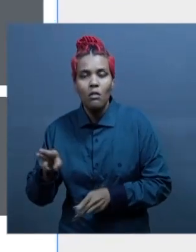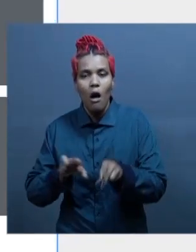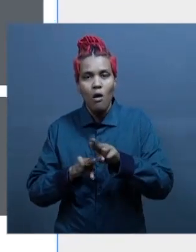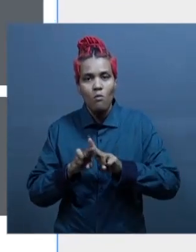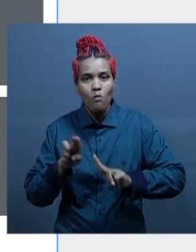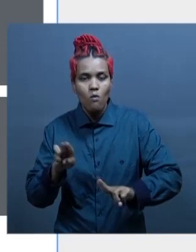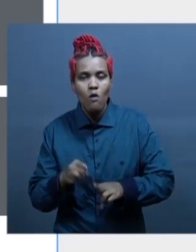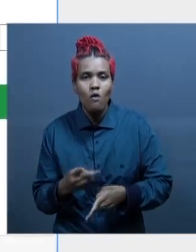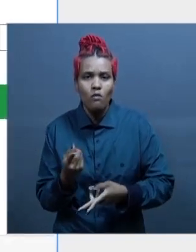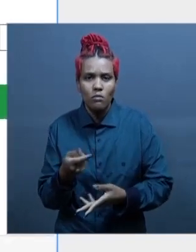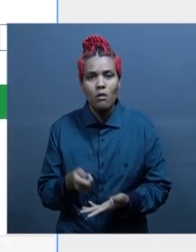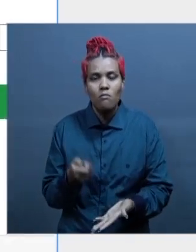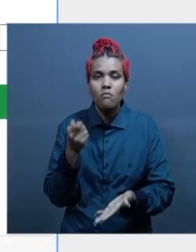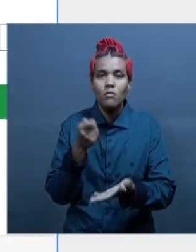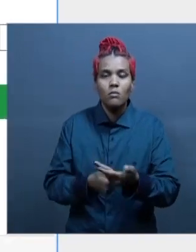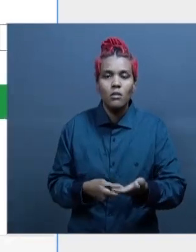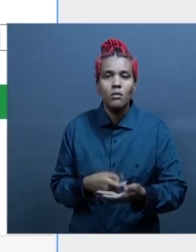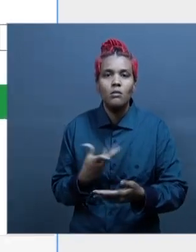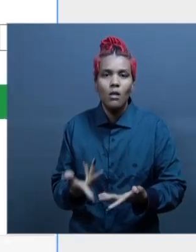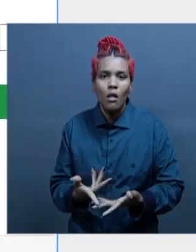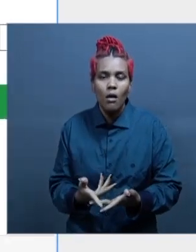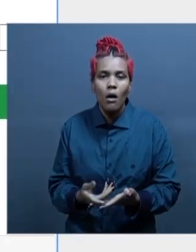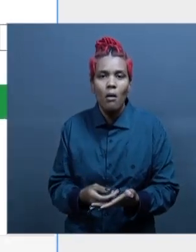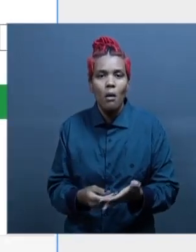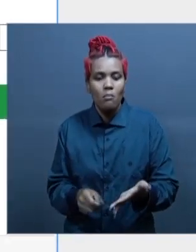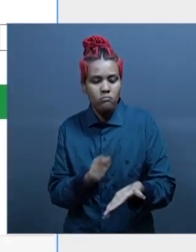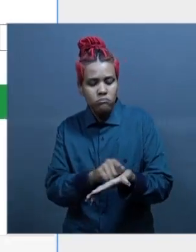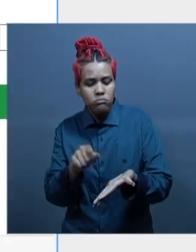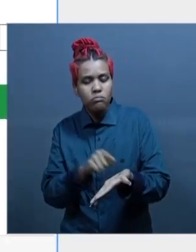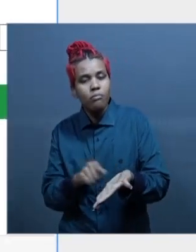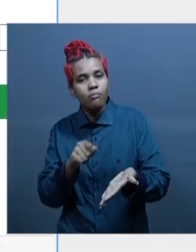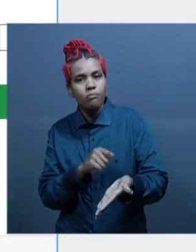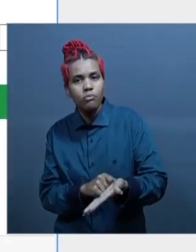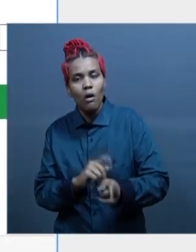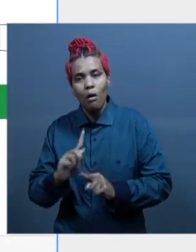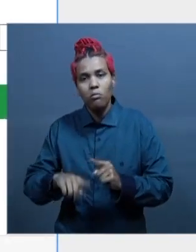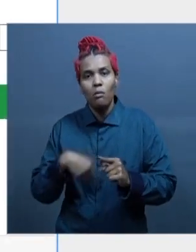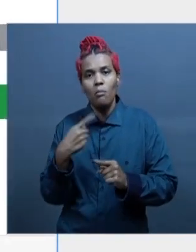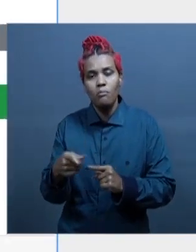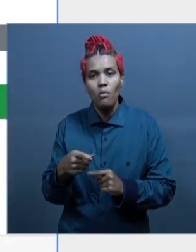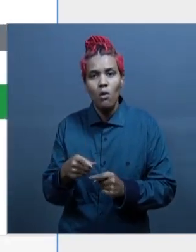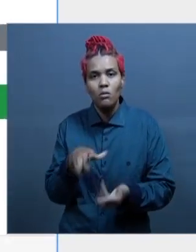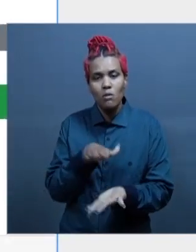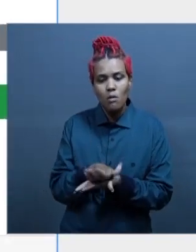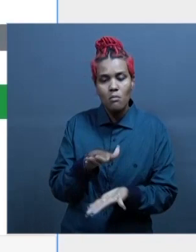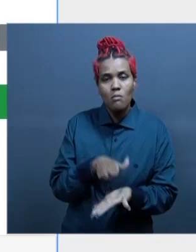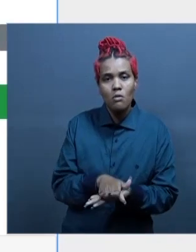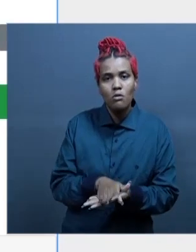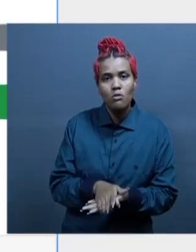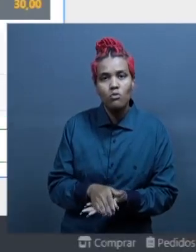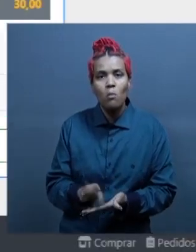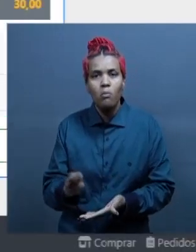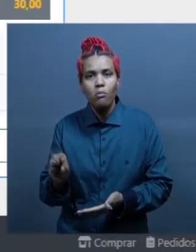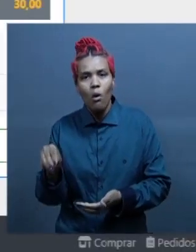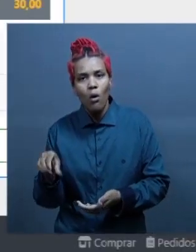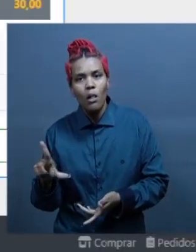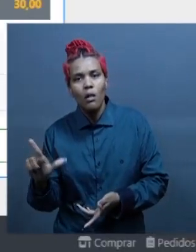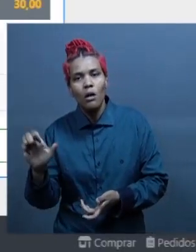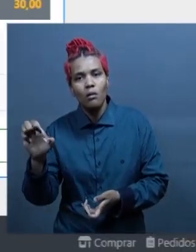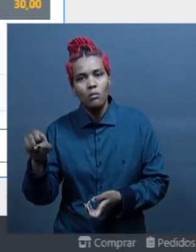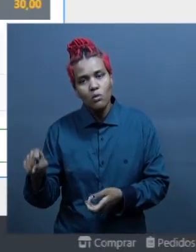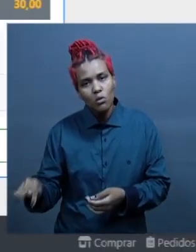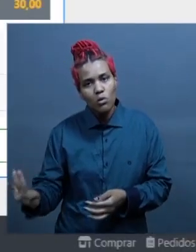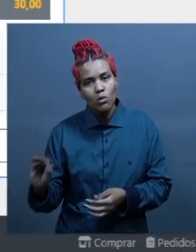breve cadastro para gerar o boleto para pagamento e realizar o acompanhamento de compras liberações se o valor